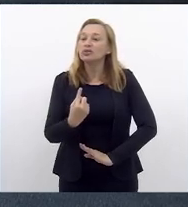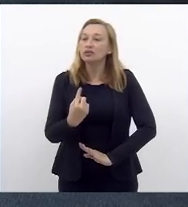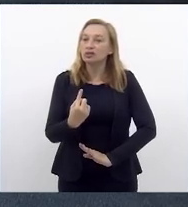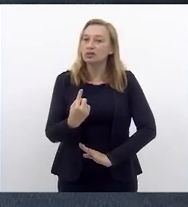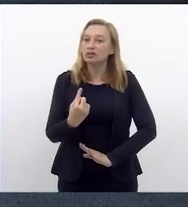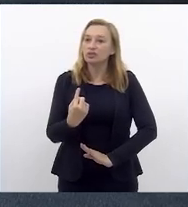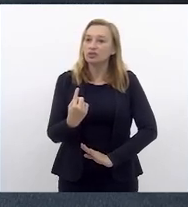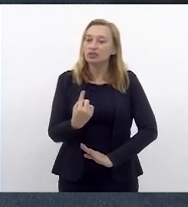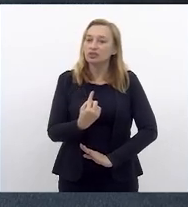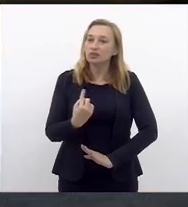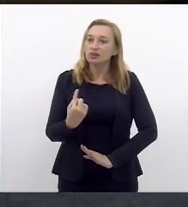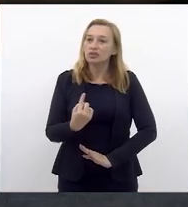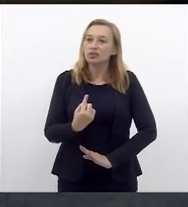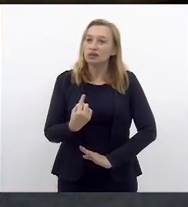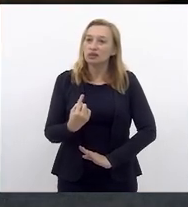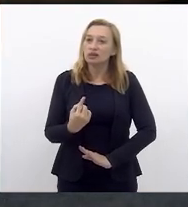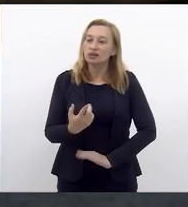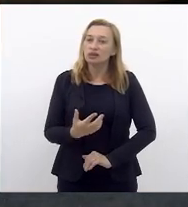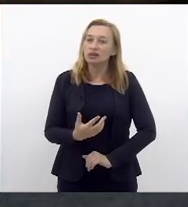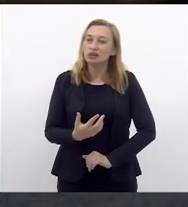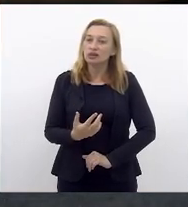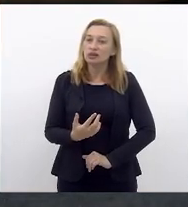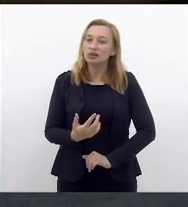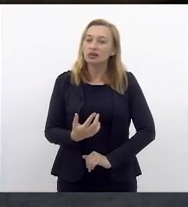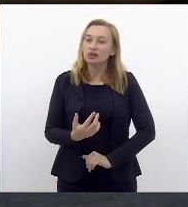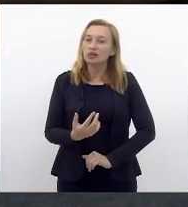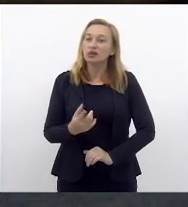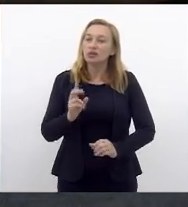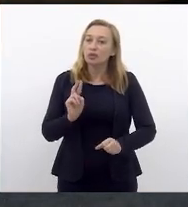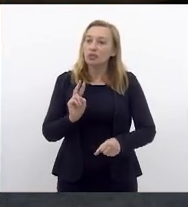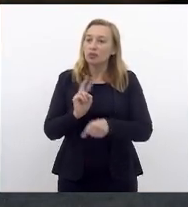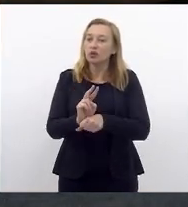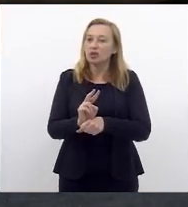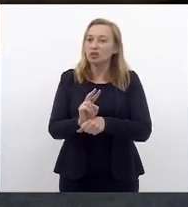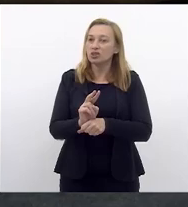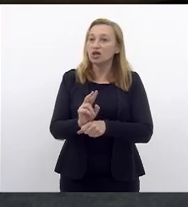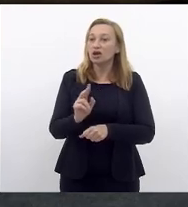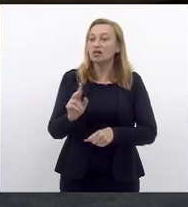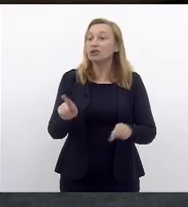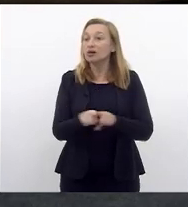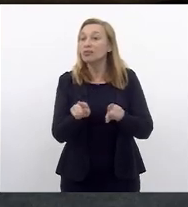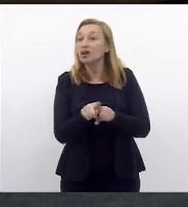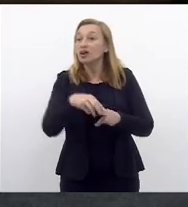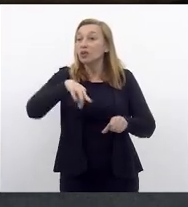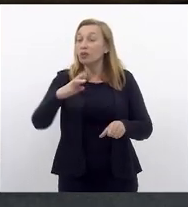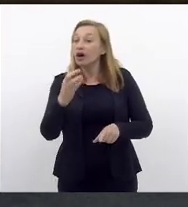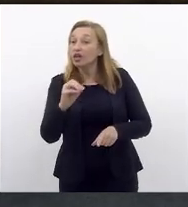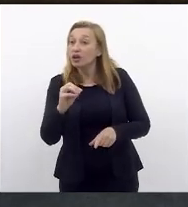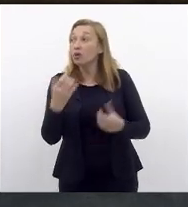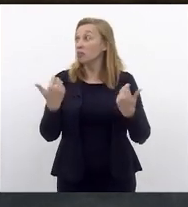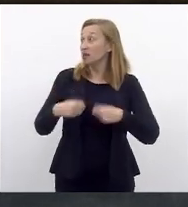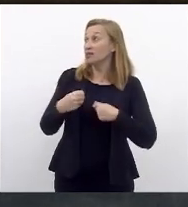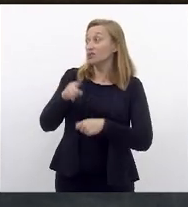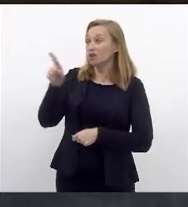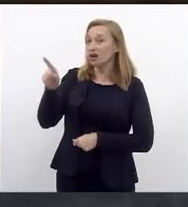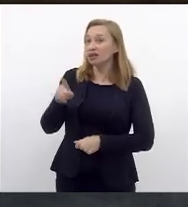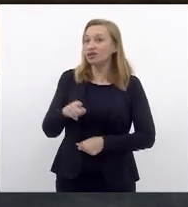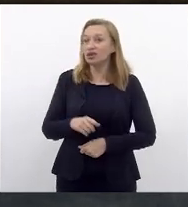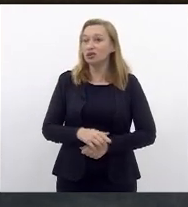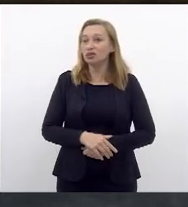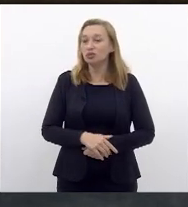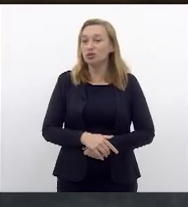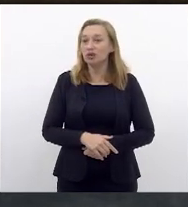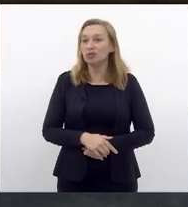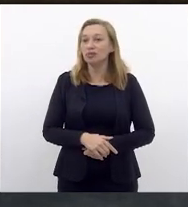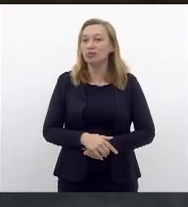legado espiritual conosco para proteger. Eu vou levar o Marquinho, porque eu preciso do Marquinho lá, que o Marquinho